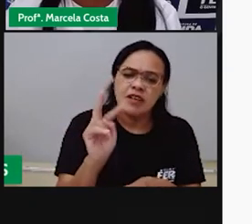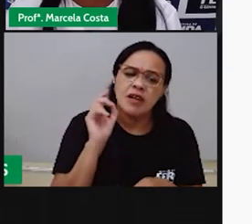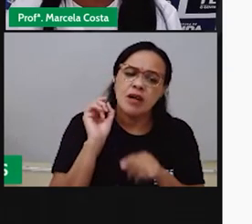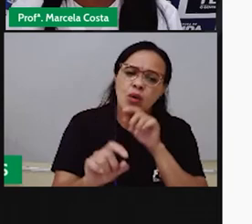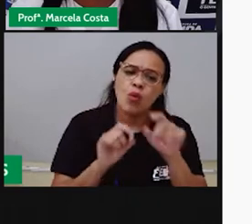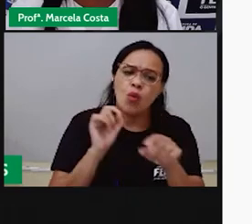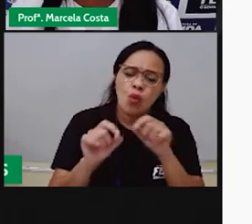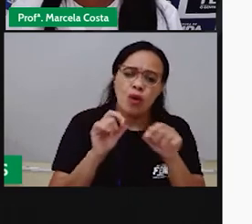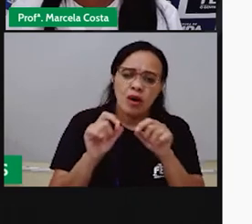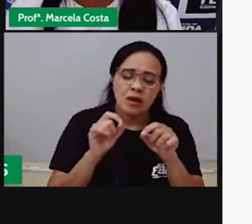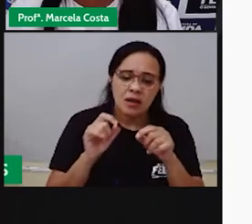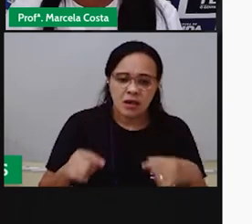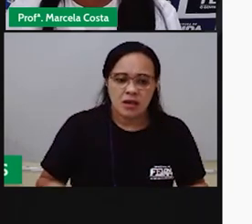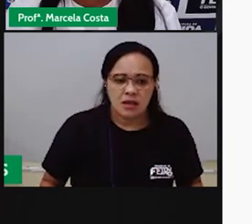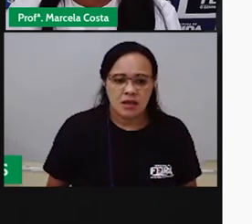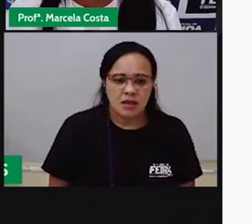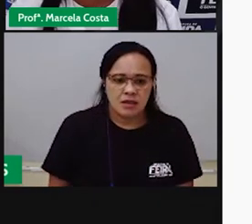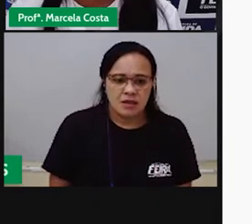já